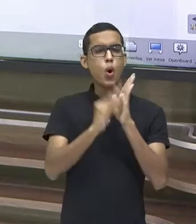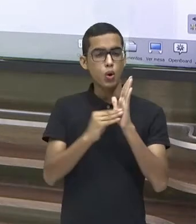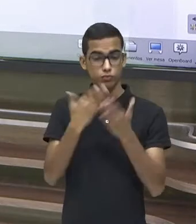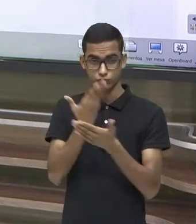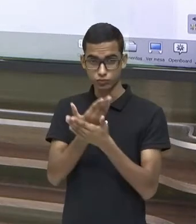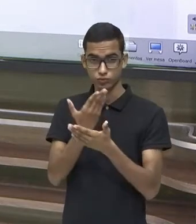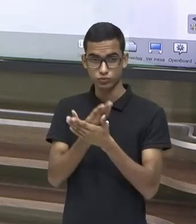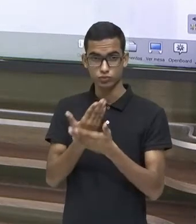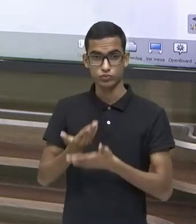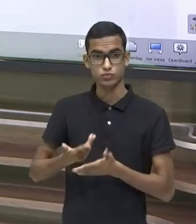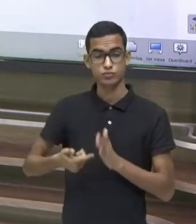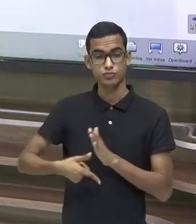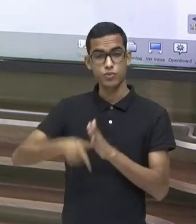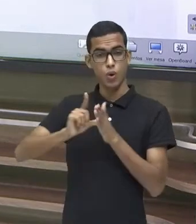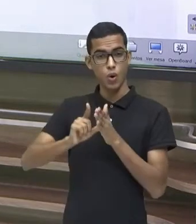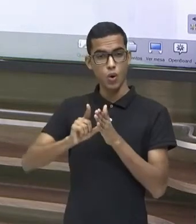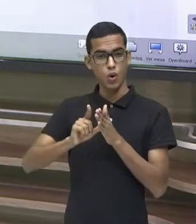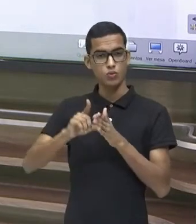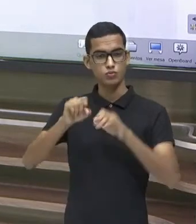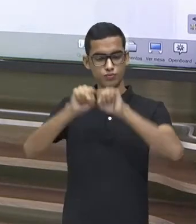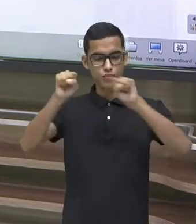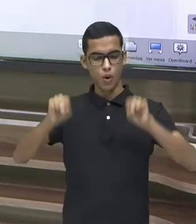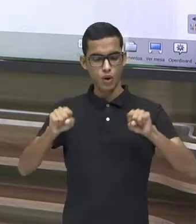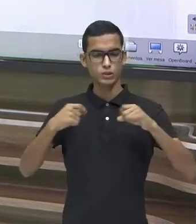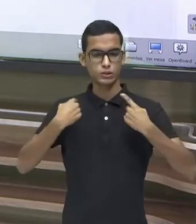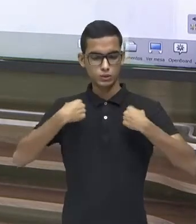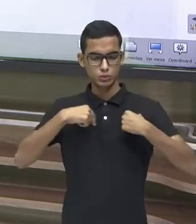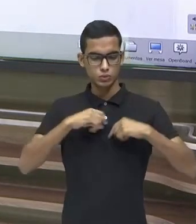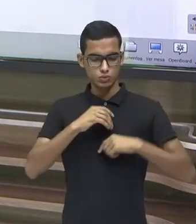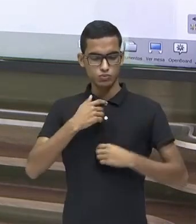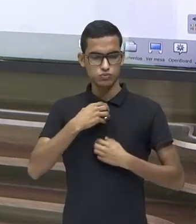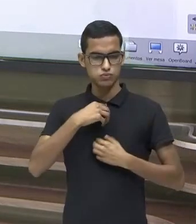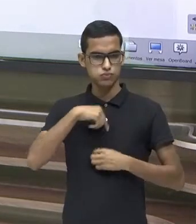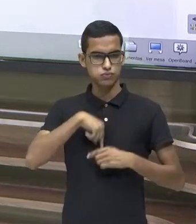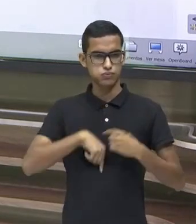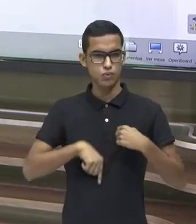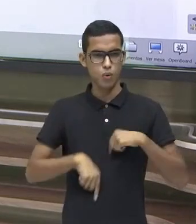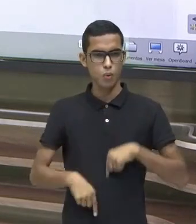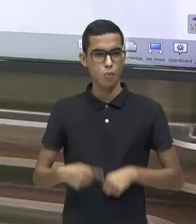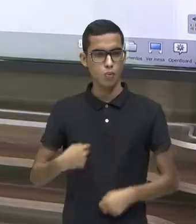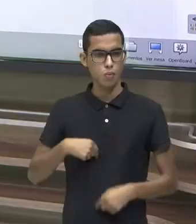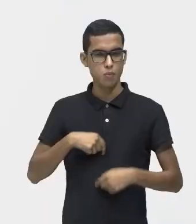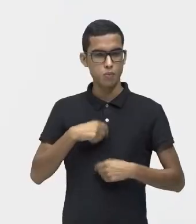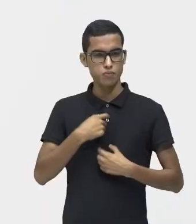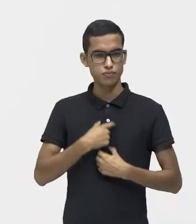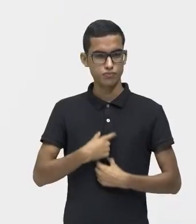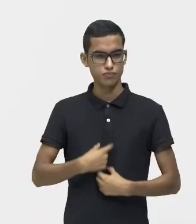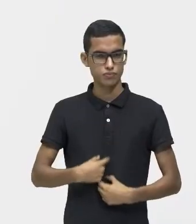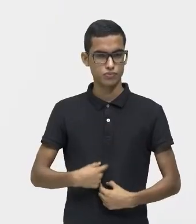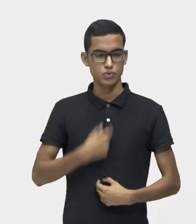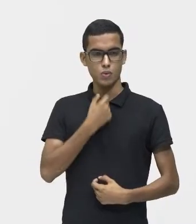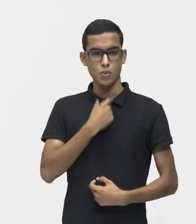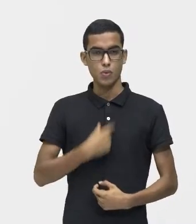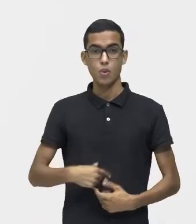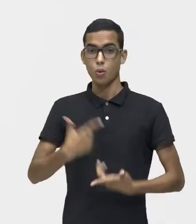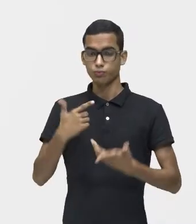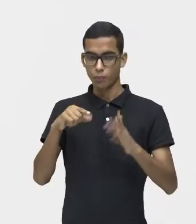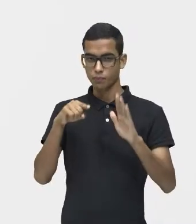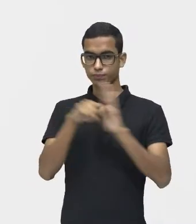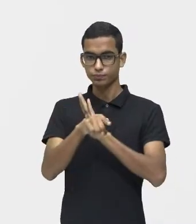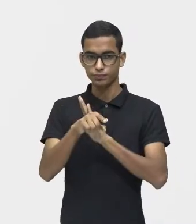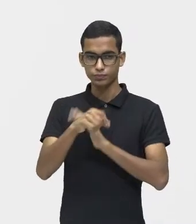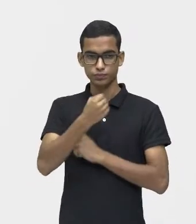sistema digestório e temos aí as questões que a gente vai analisar relacionadas a ele. Então, a questão 23, ela